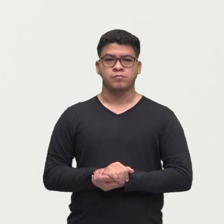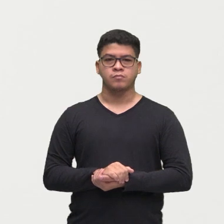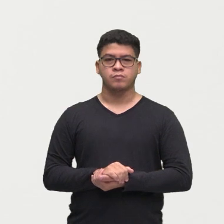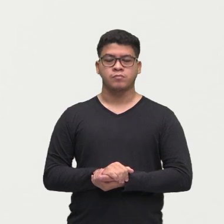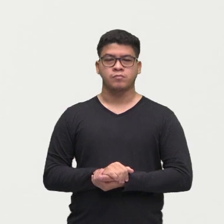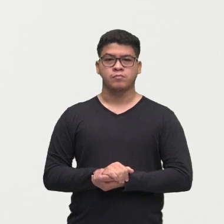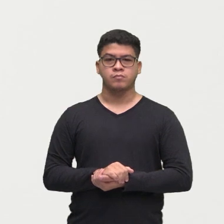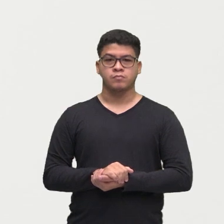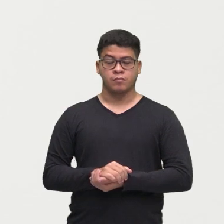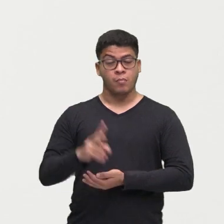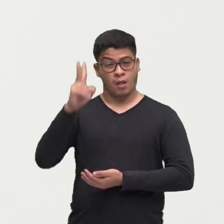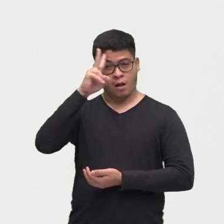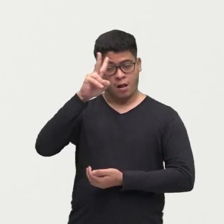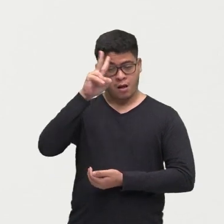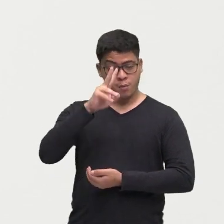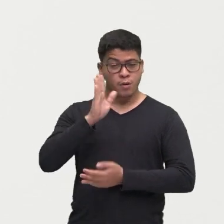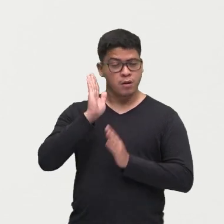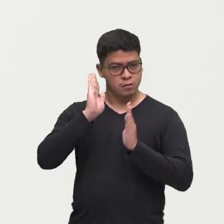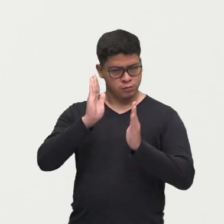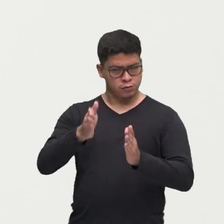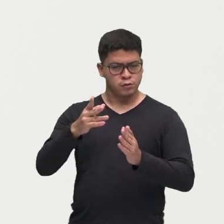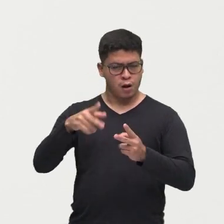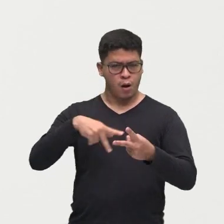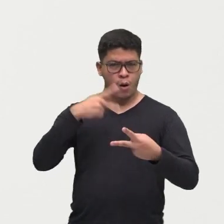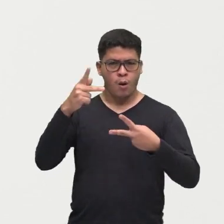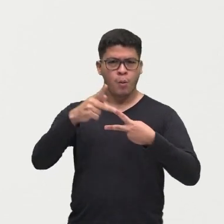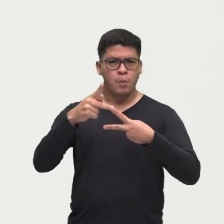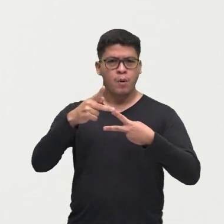themselves. Lembrando que esse daí é o pronome